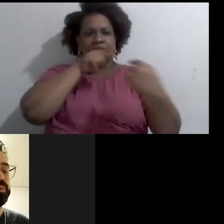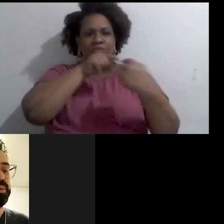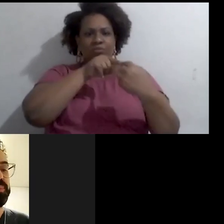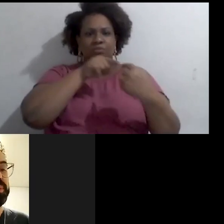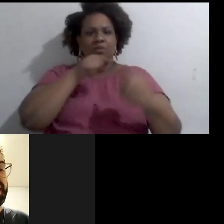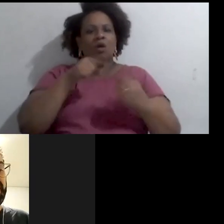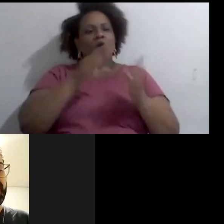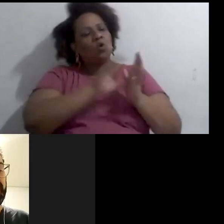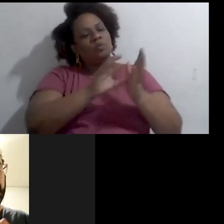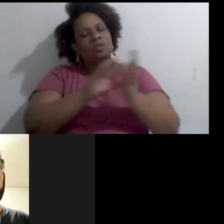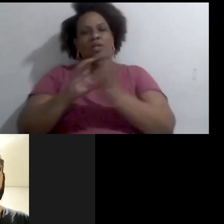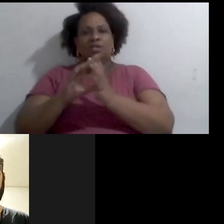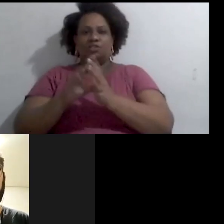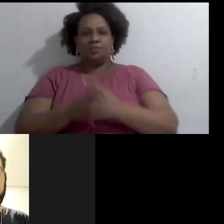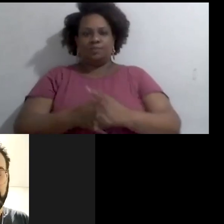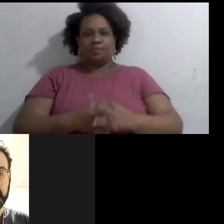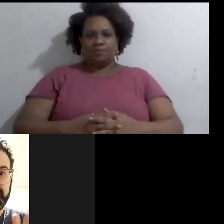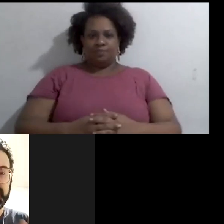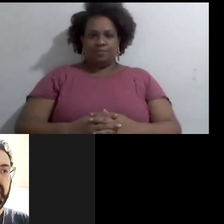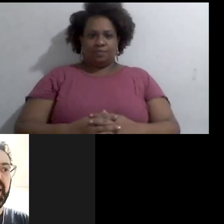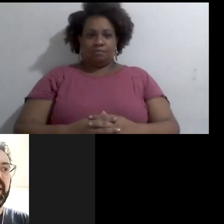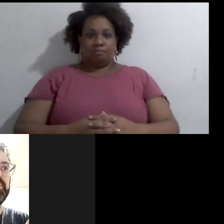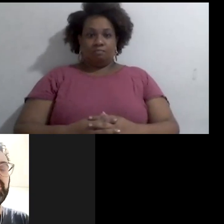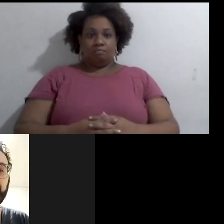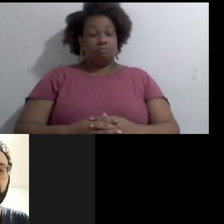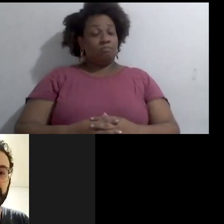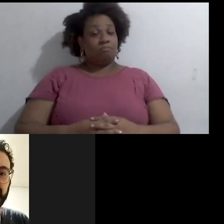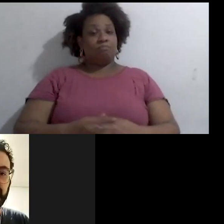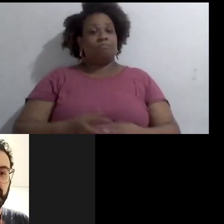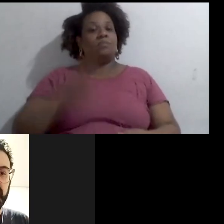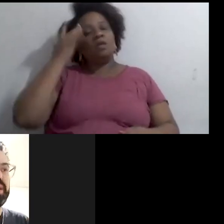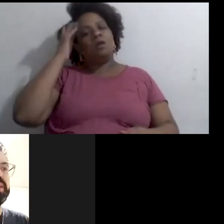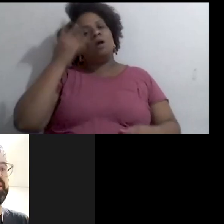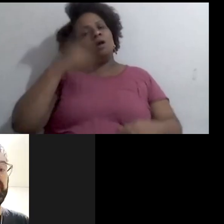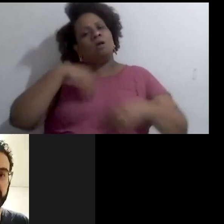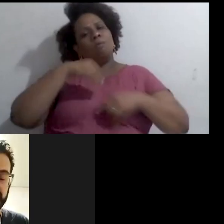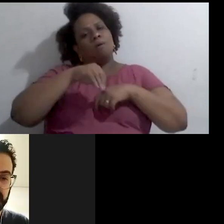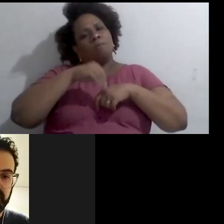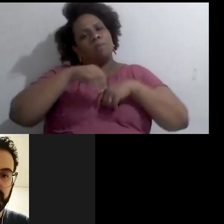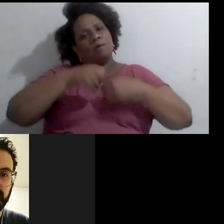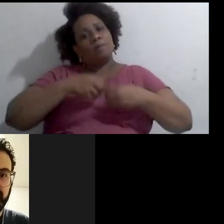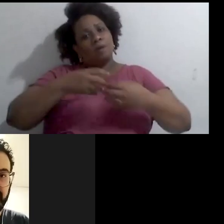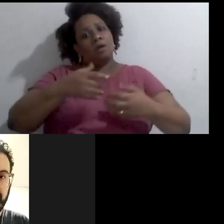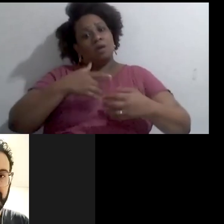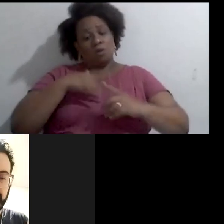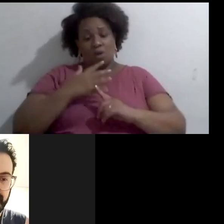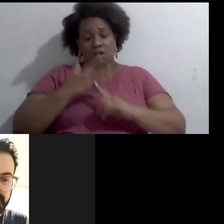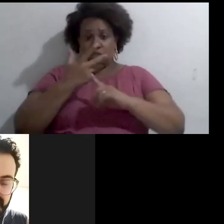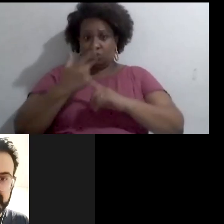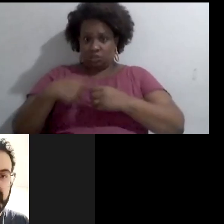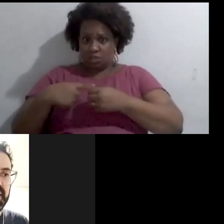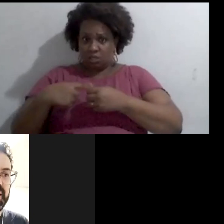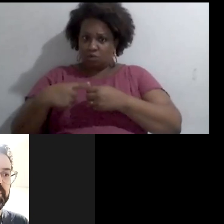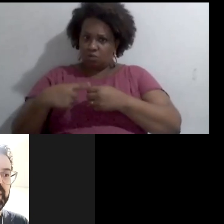como um todo. Eu acho que, para deixar um pouco da minha contribuição como artista e artista do interior, é claro, eu